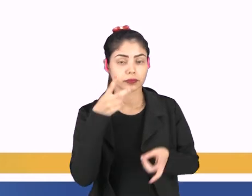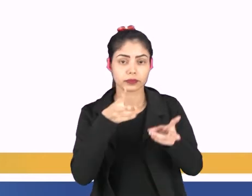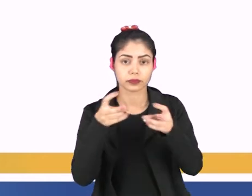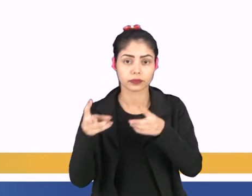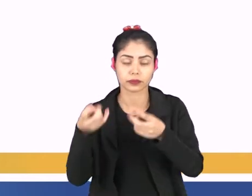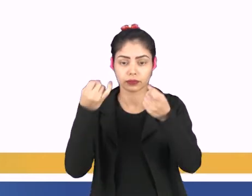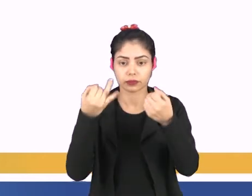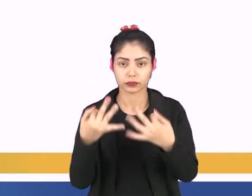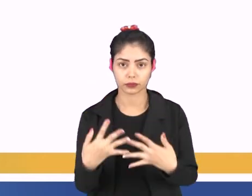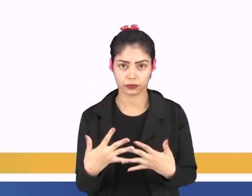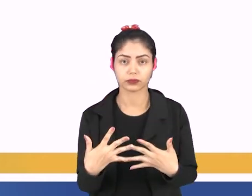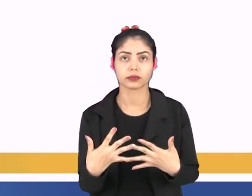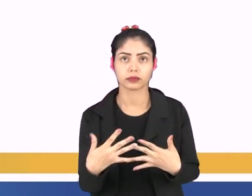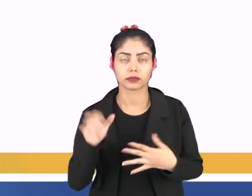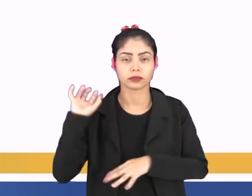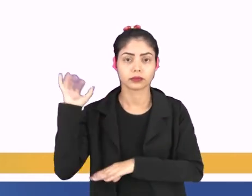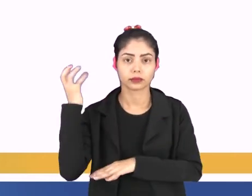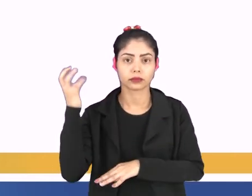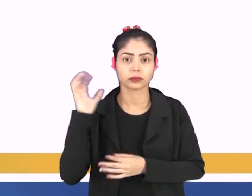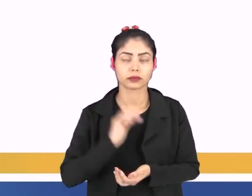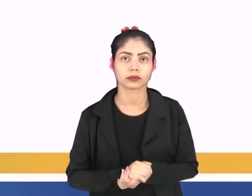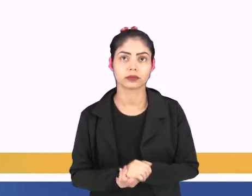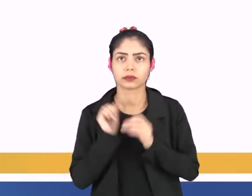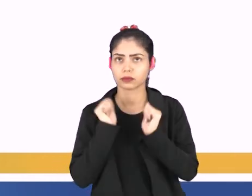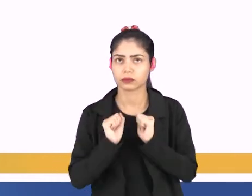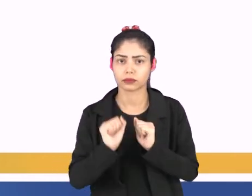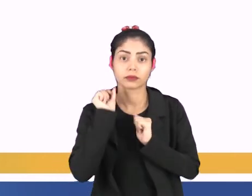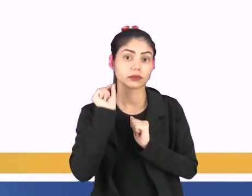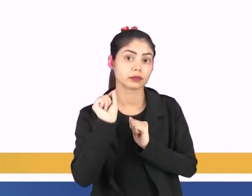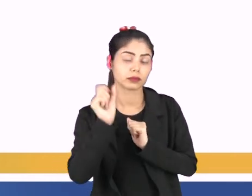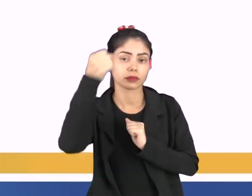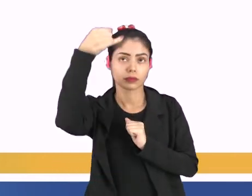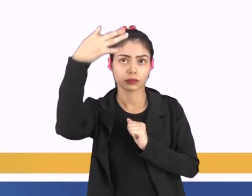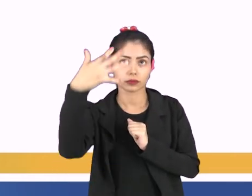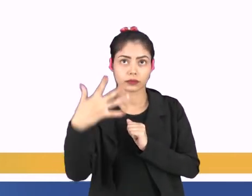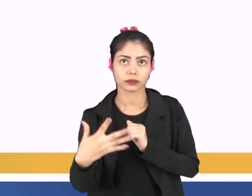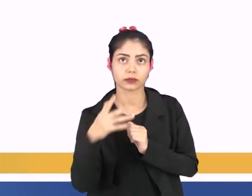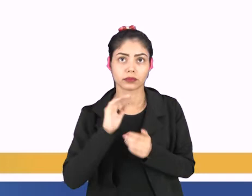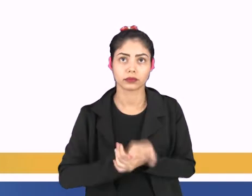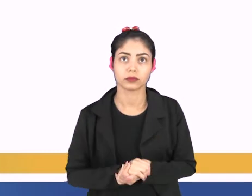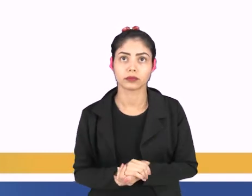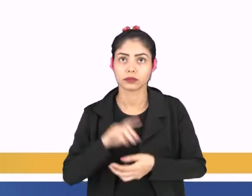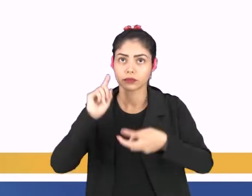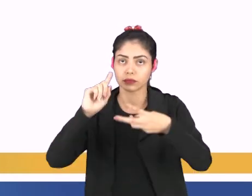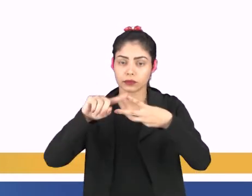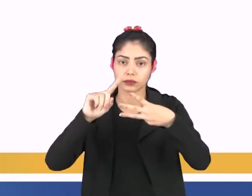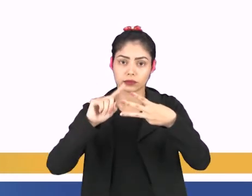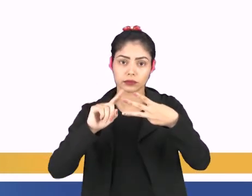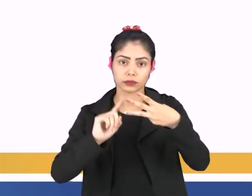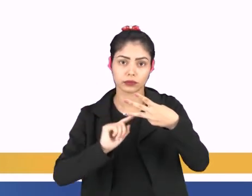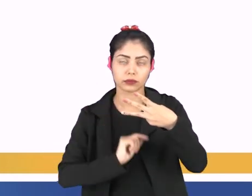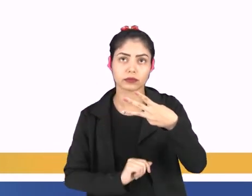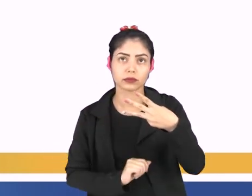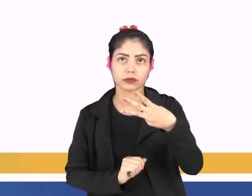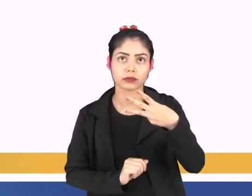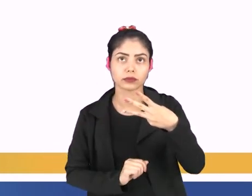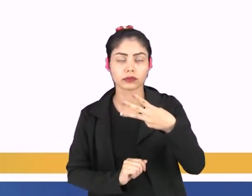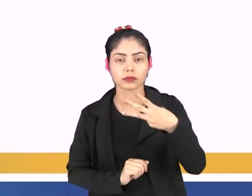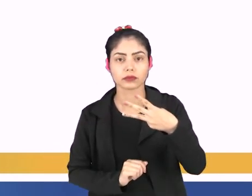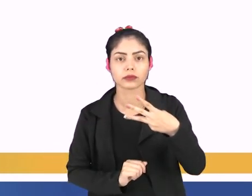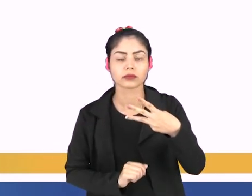da árvore, nós podemos ter a seguinte situação. Nas 3 gravidez acontecerem o